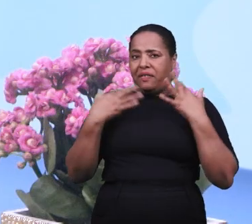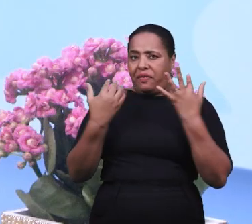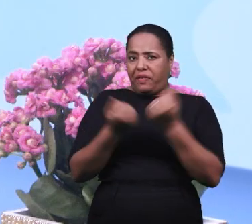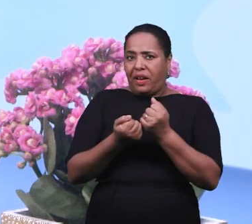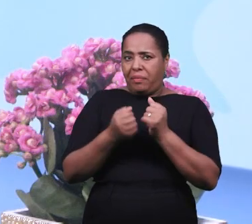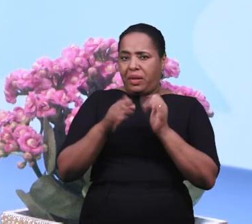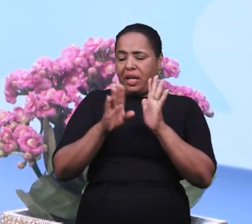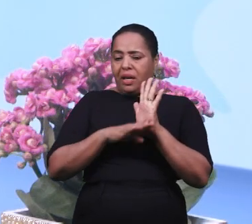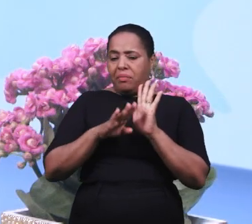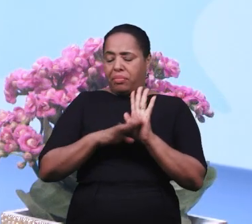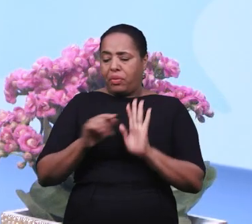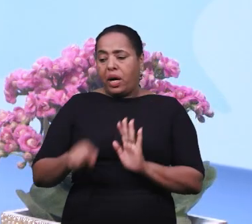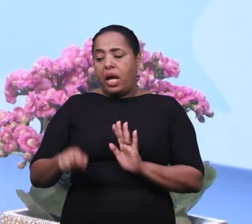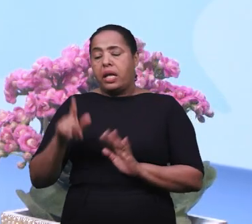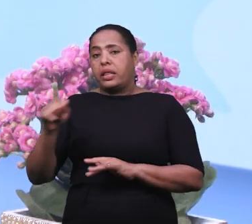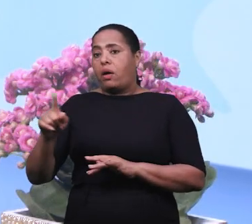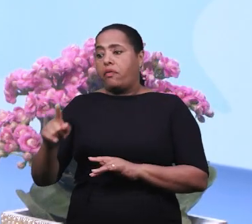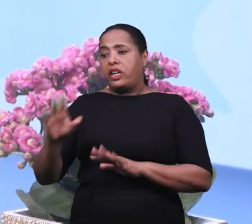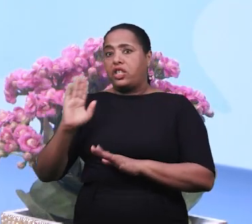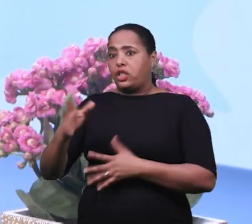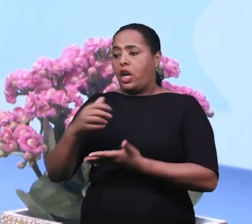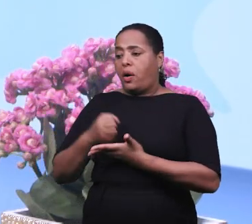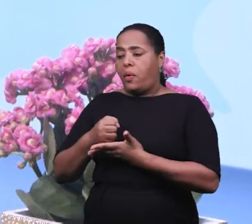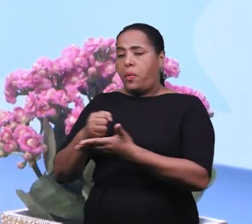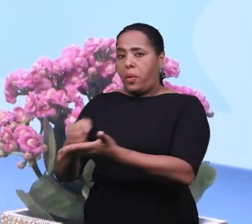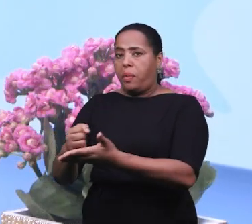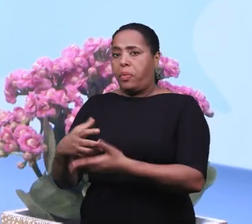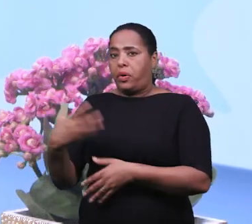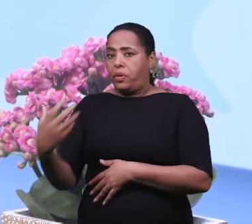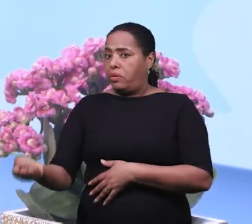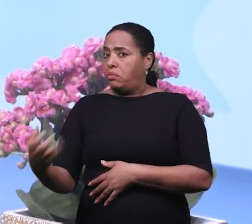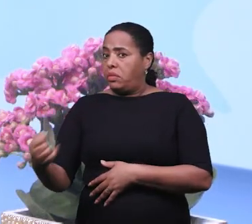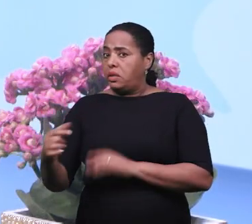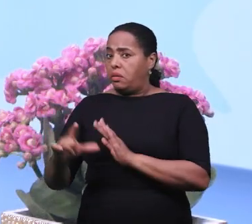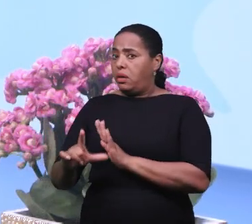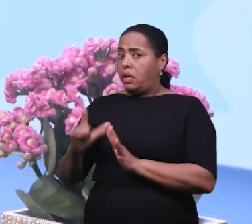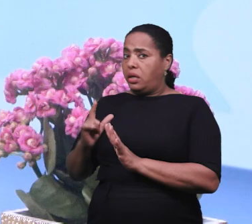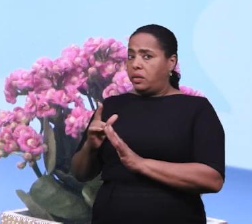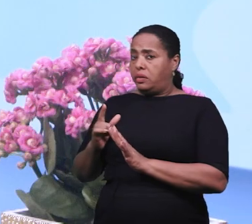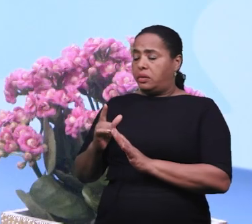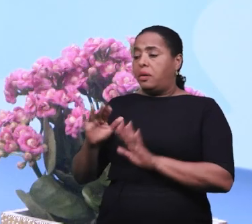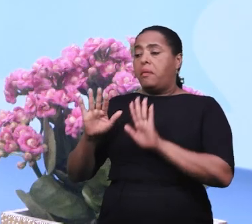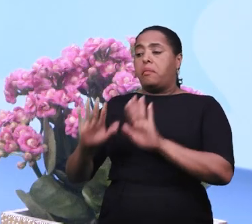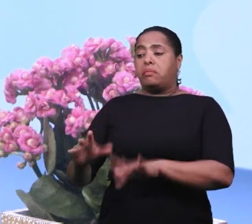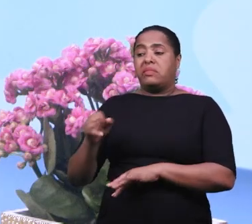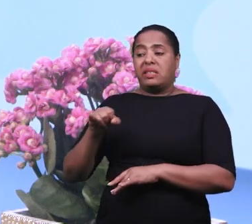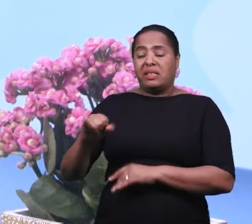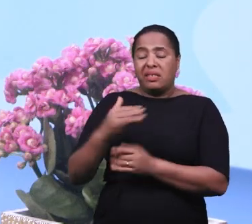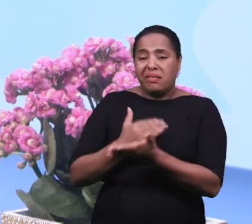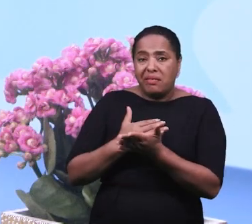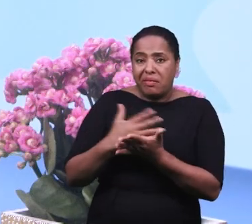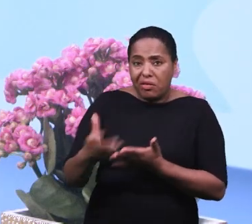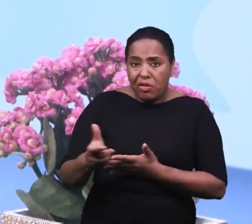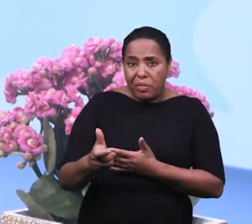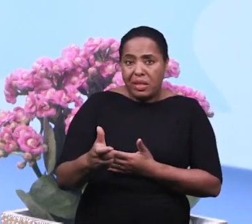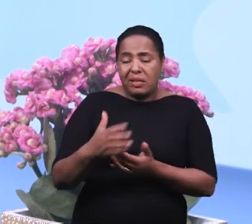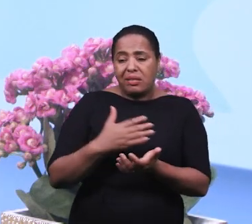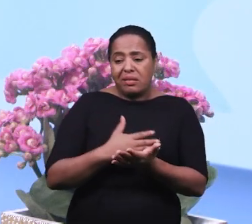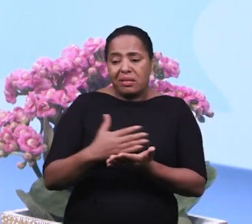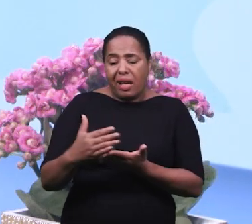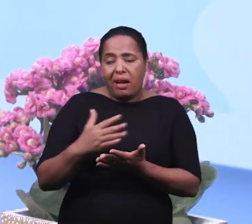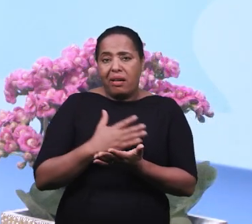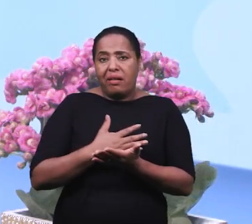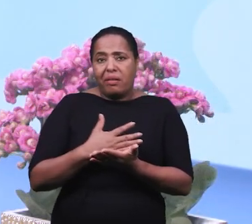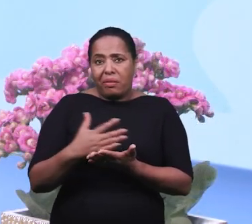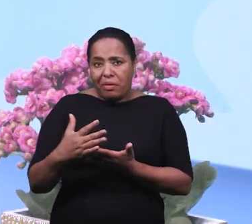já recebe um benefício previdenciário, que é a pensão. Então, só se ela começar a contribuir a partir de quando